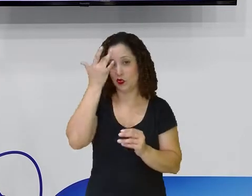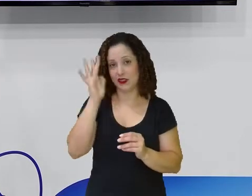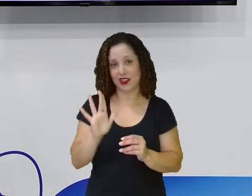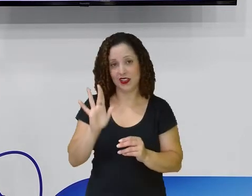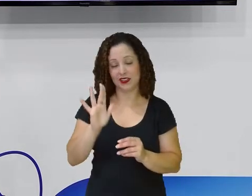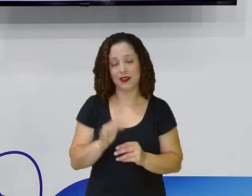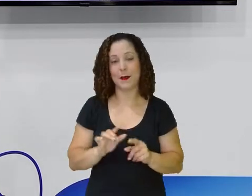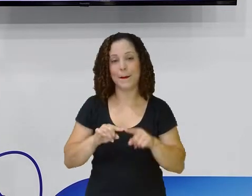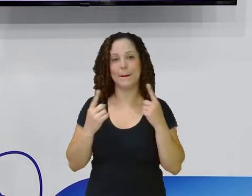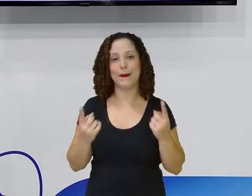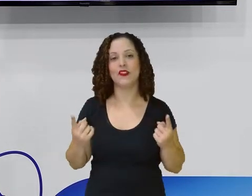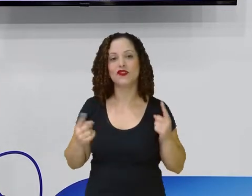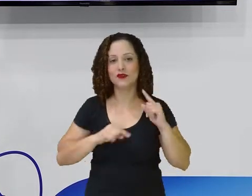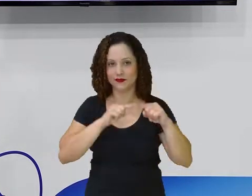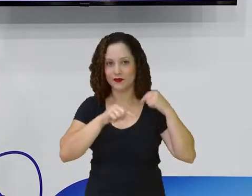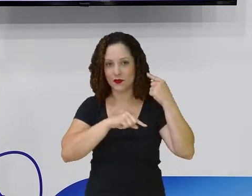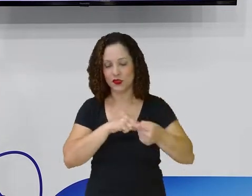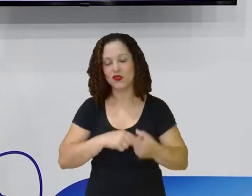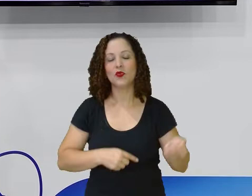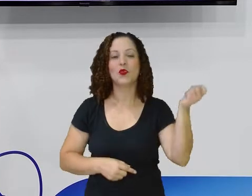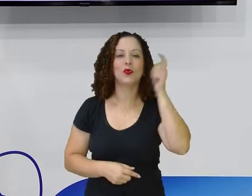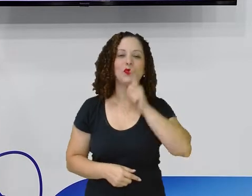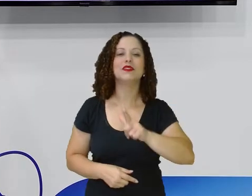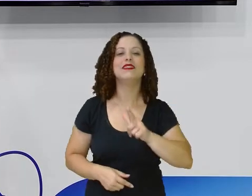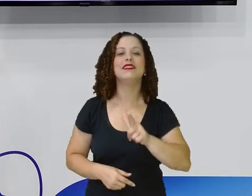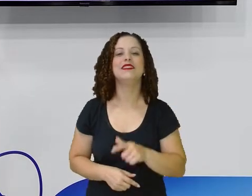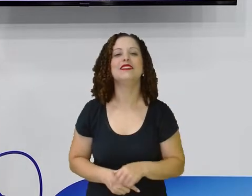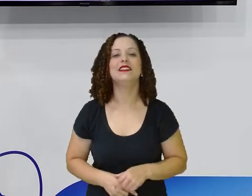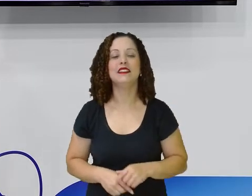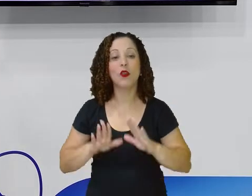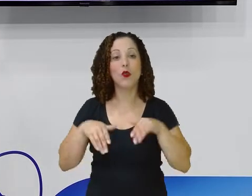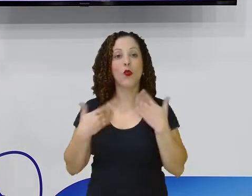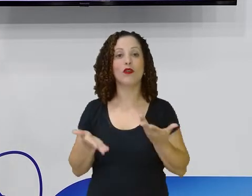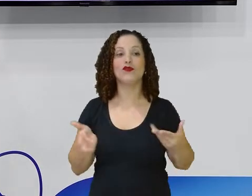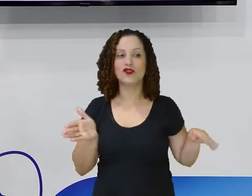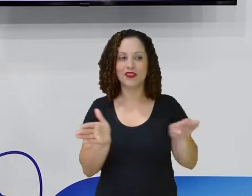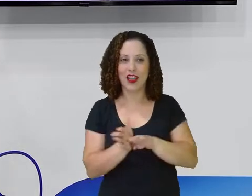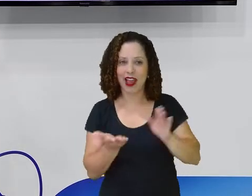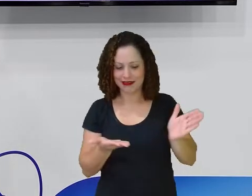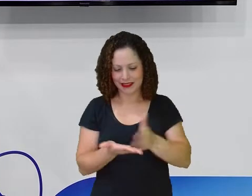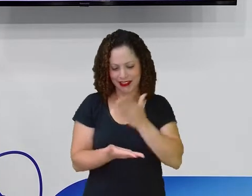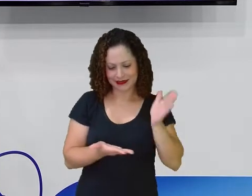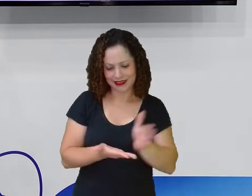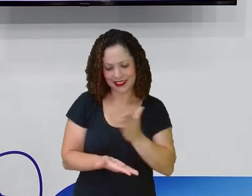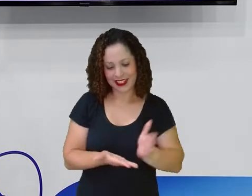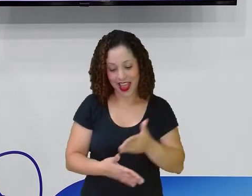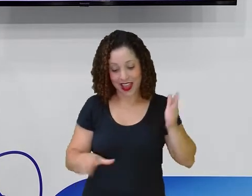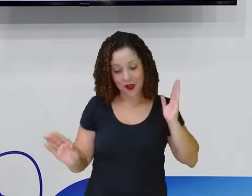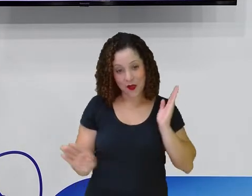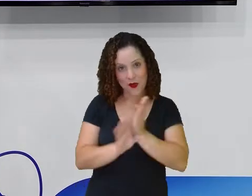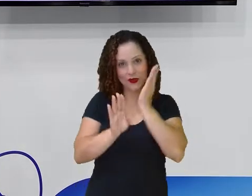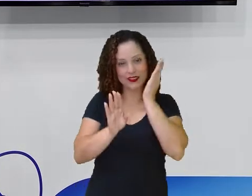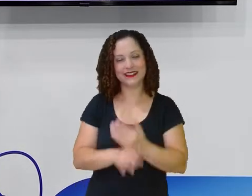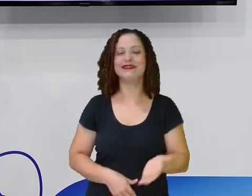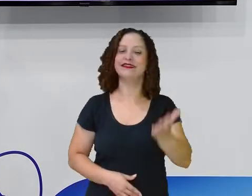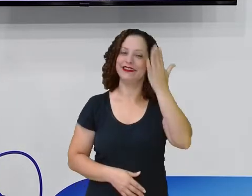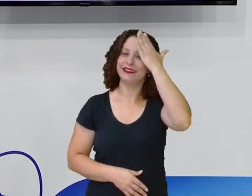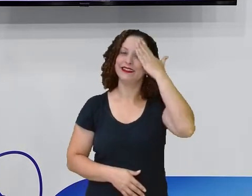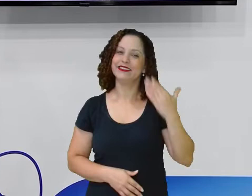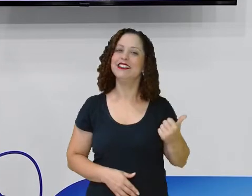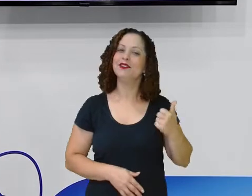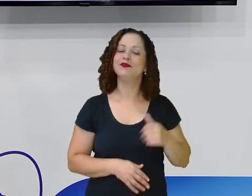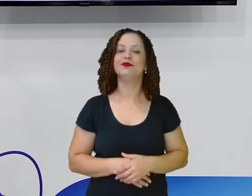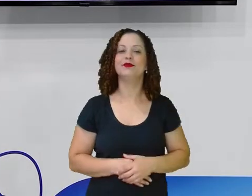mas se não chegaram, vão chegar. E se não chegou é bom, né? Porque quando chegar já tem aí aquele domínio sobre o assunto. Então, hoje, nós